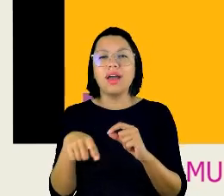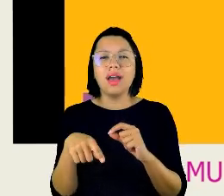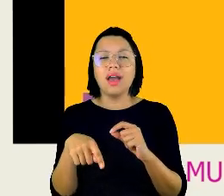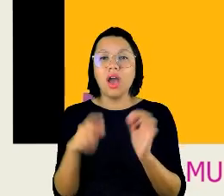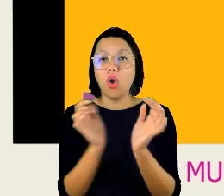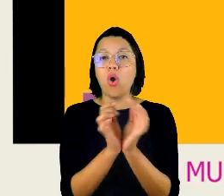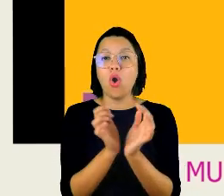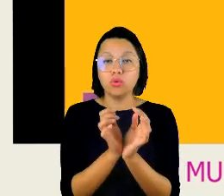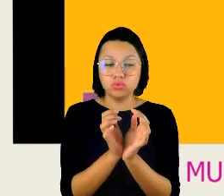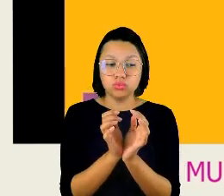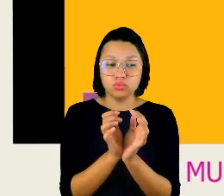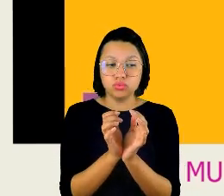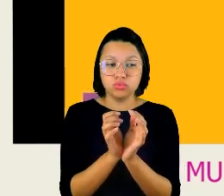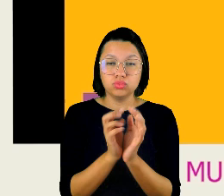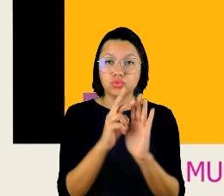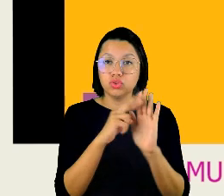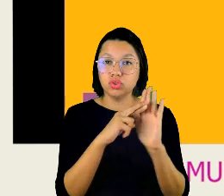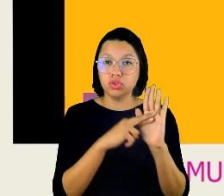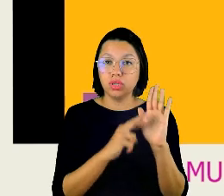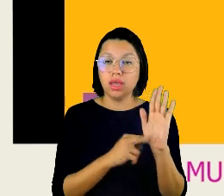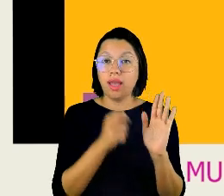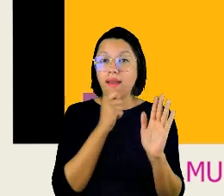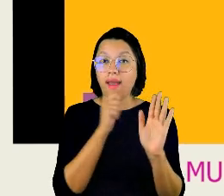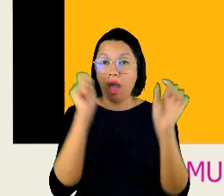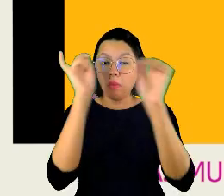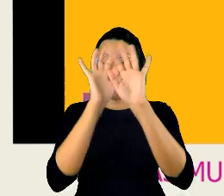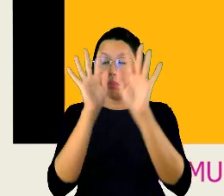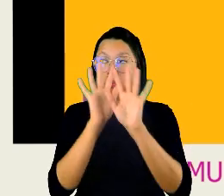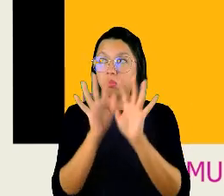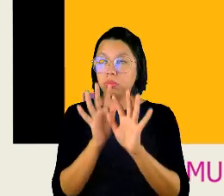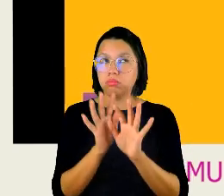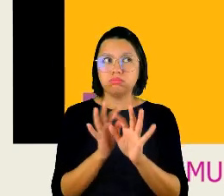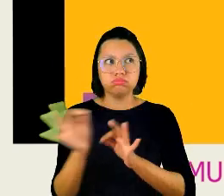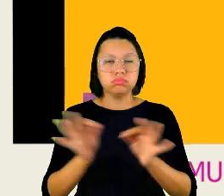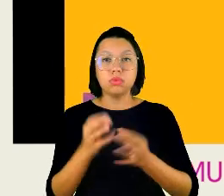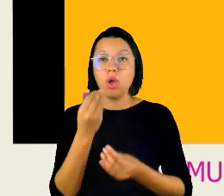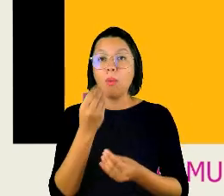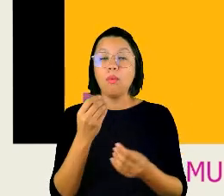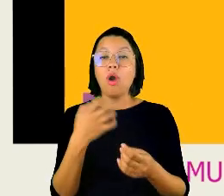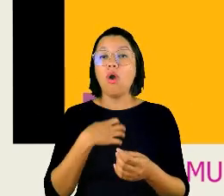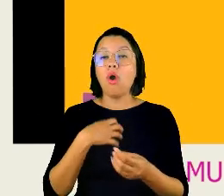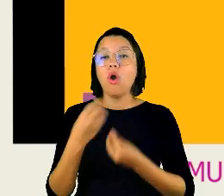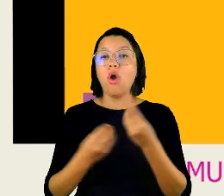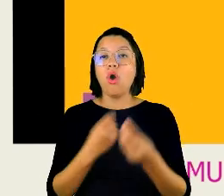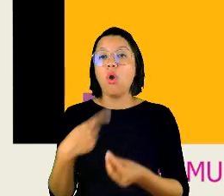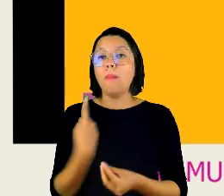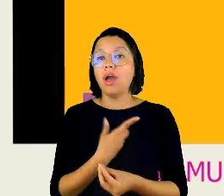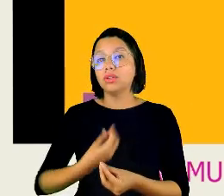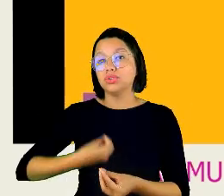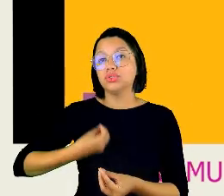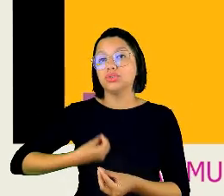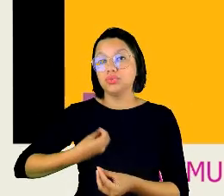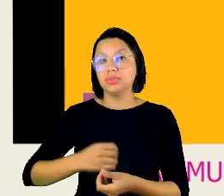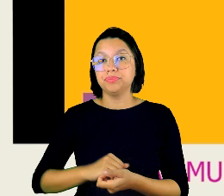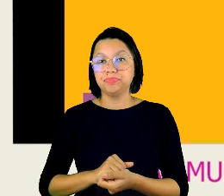é um conjunto de regras ainda invisíveis que organiza muito da forma como a gente vive, né?